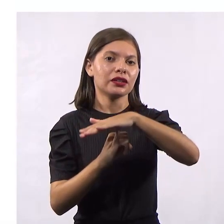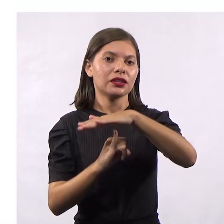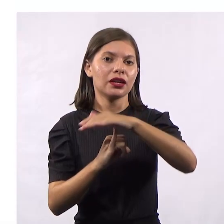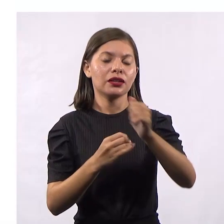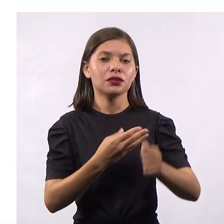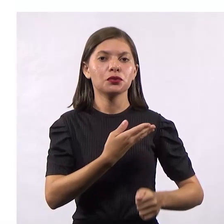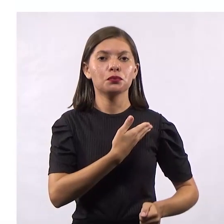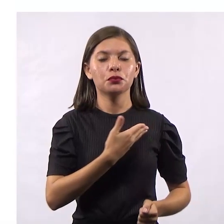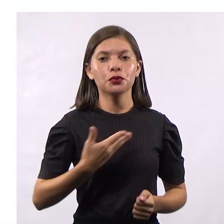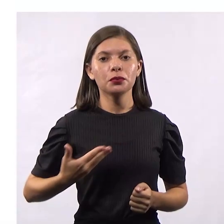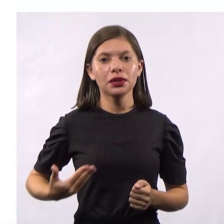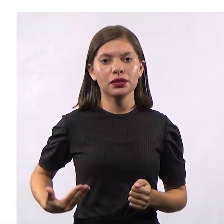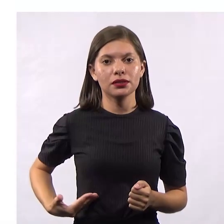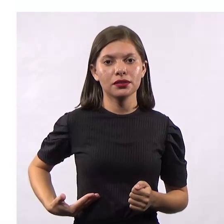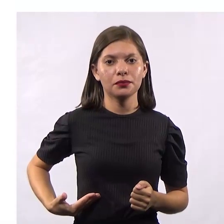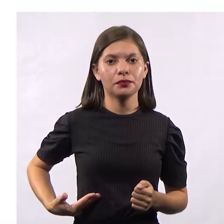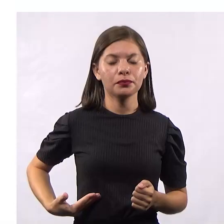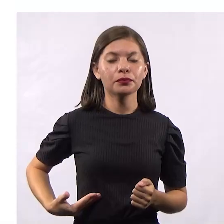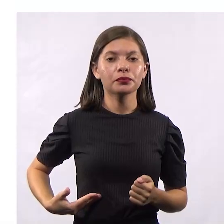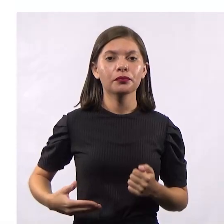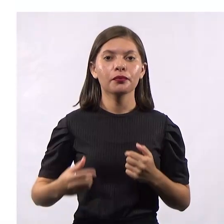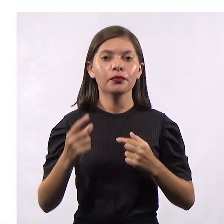Então, essas entidades públicas ou sem fins